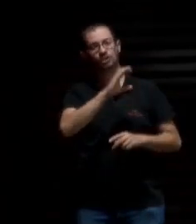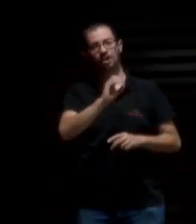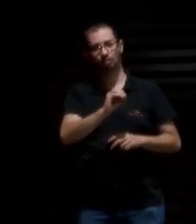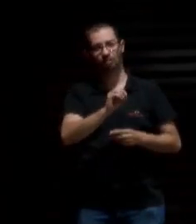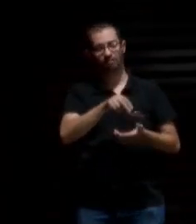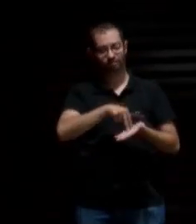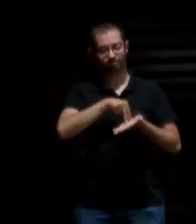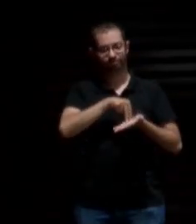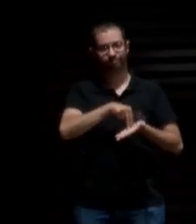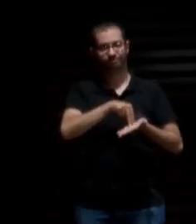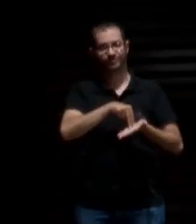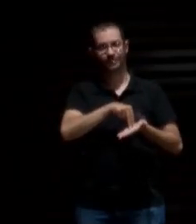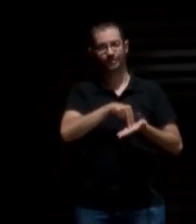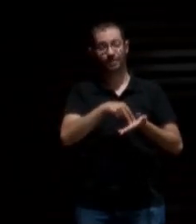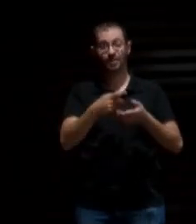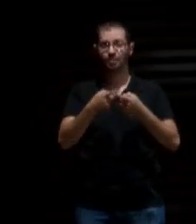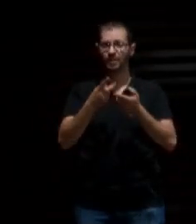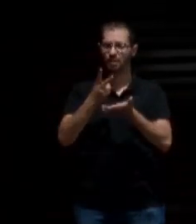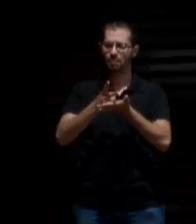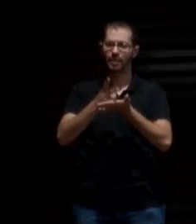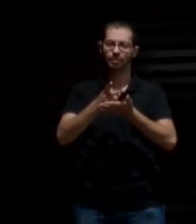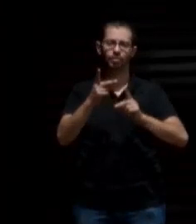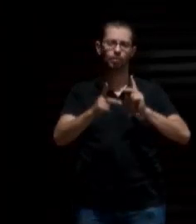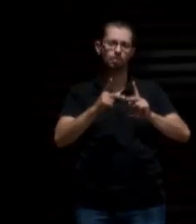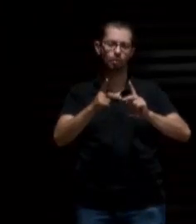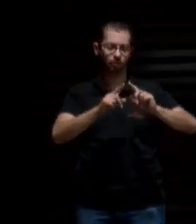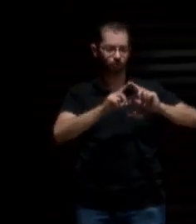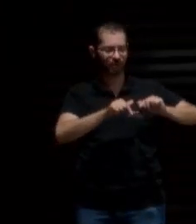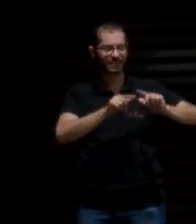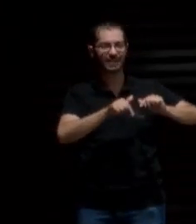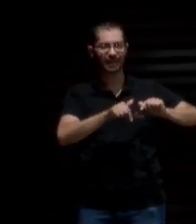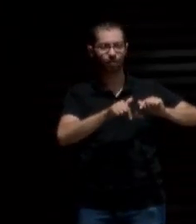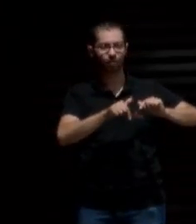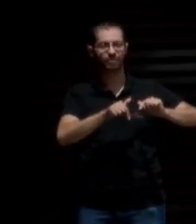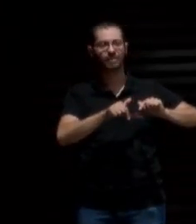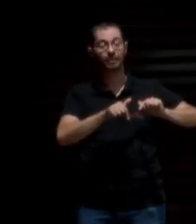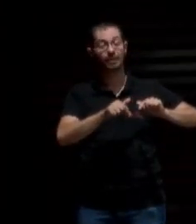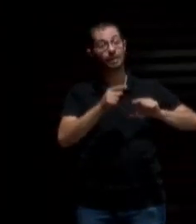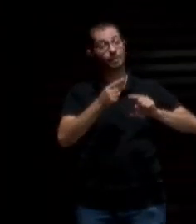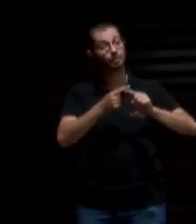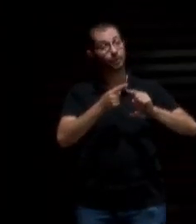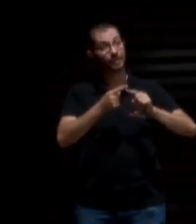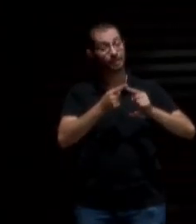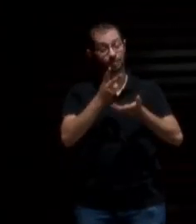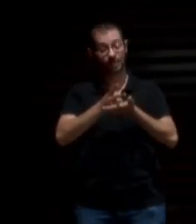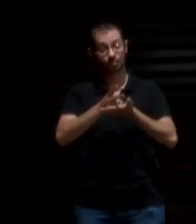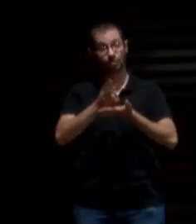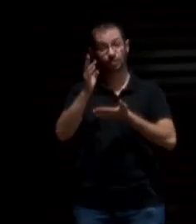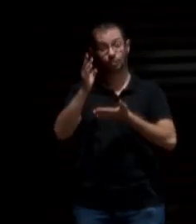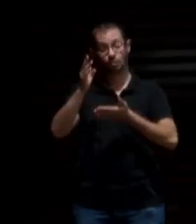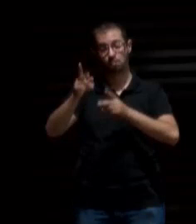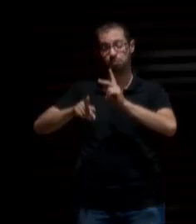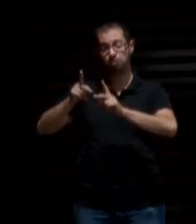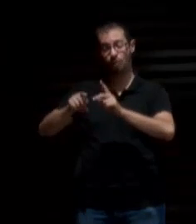perseveram. Porque ainda que o teu povo, ó Israel, porque ainda que o teu povo, ó Brasil,